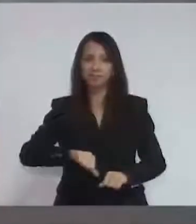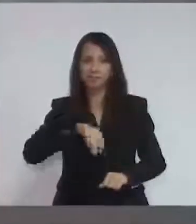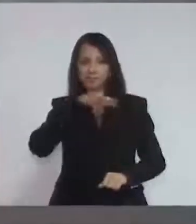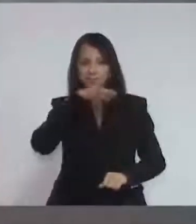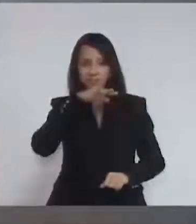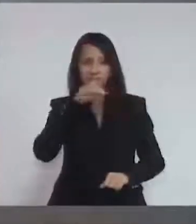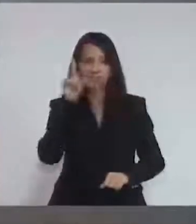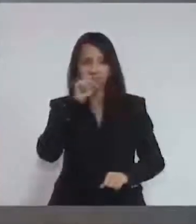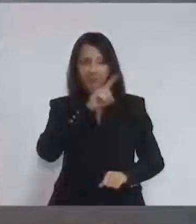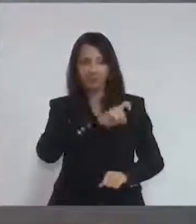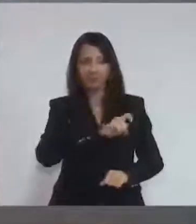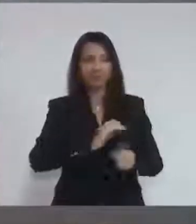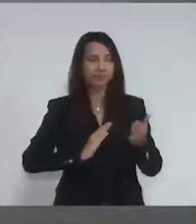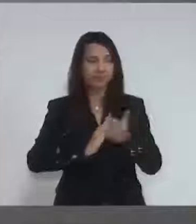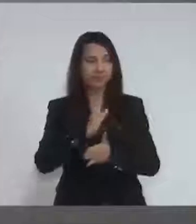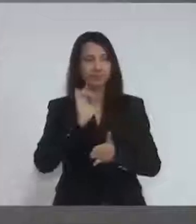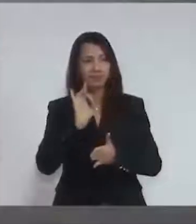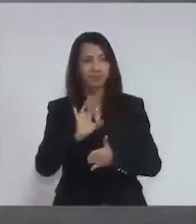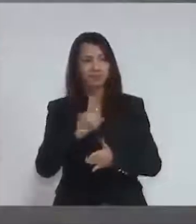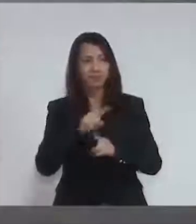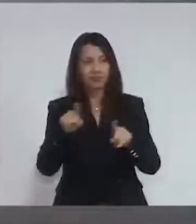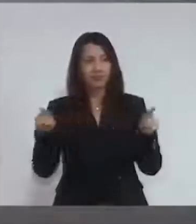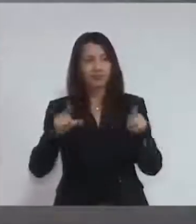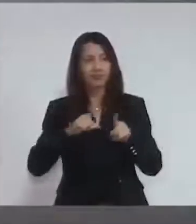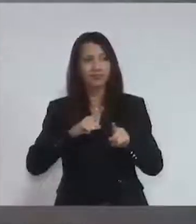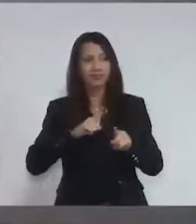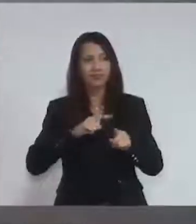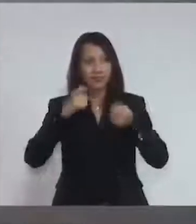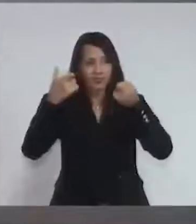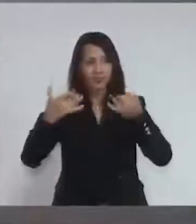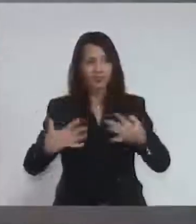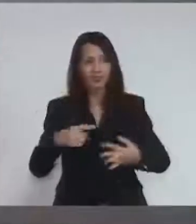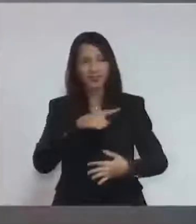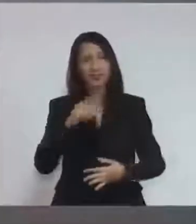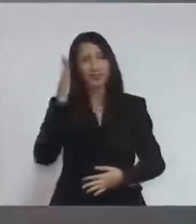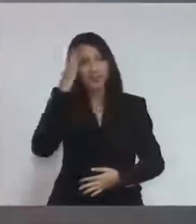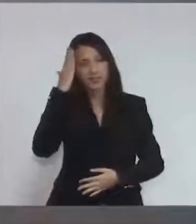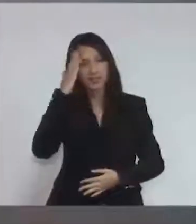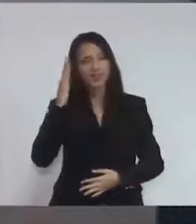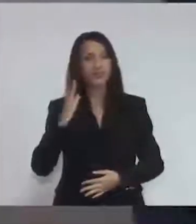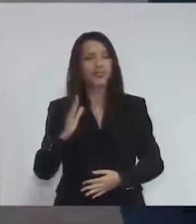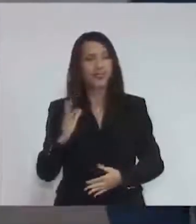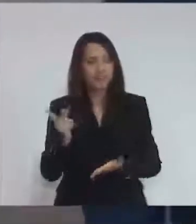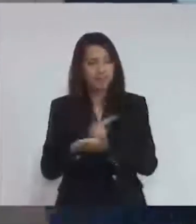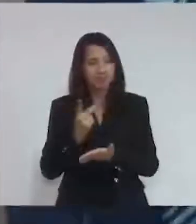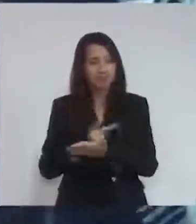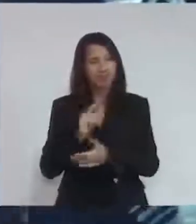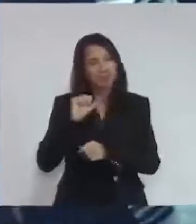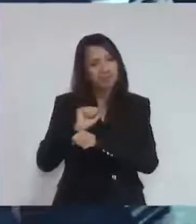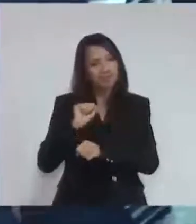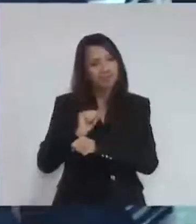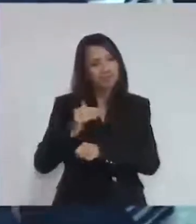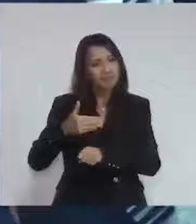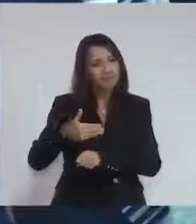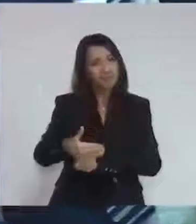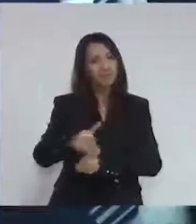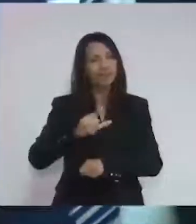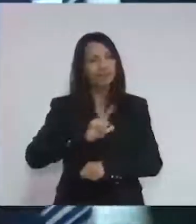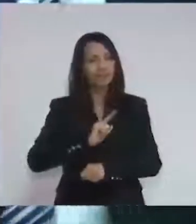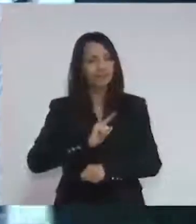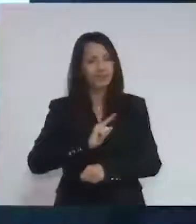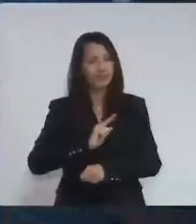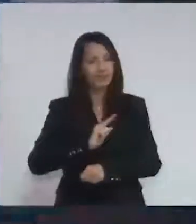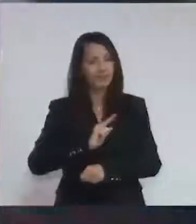hein? Para aprovar. Então, só para deixar aqui bem claro que a gente está sabendo da manobra e aguardamos ela entrar em plenário, mas